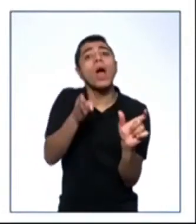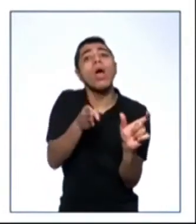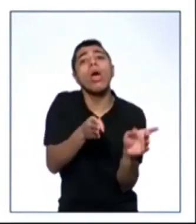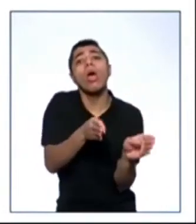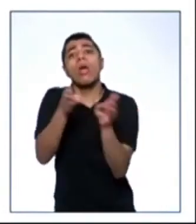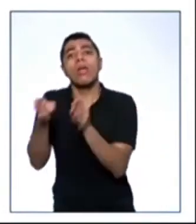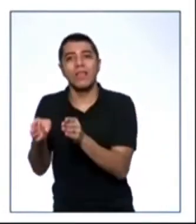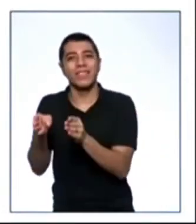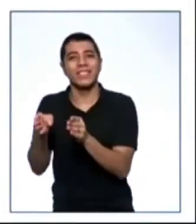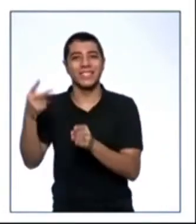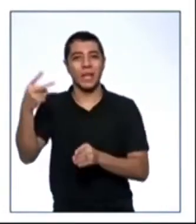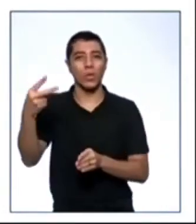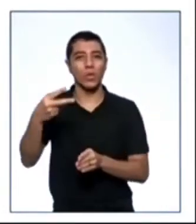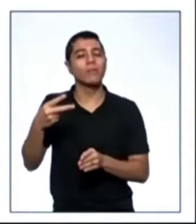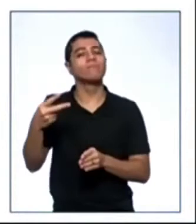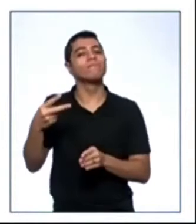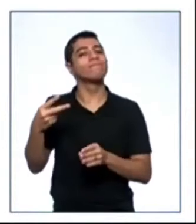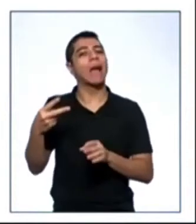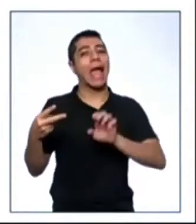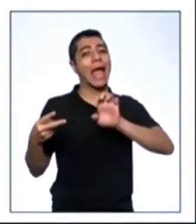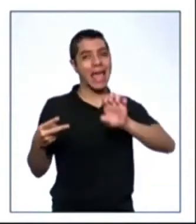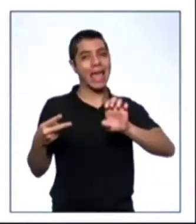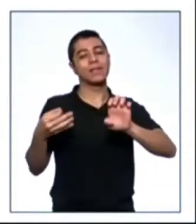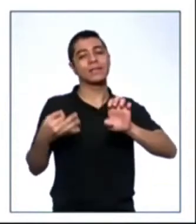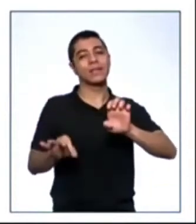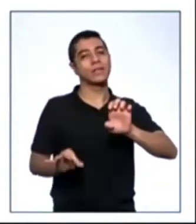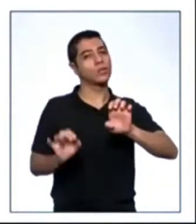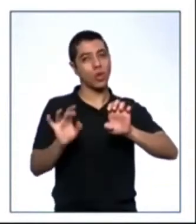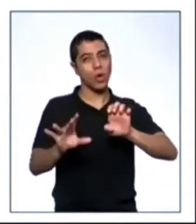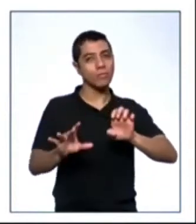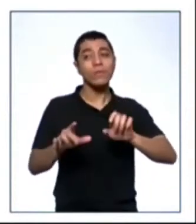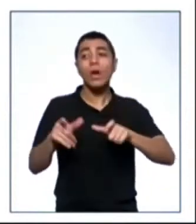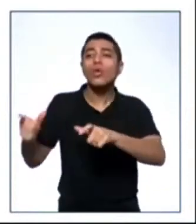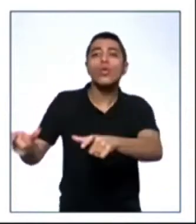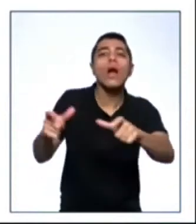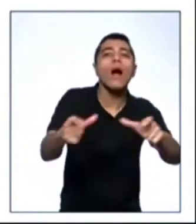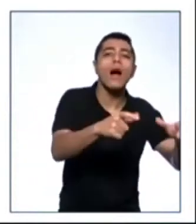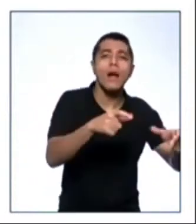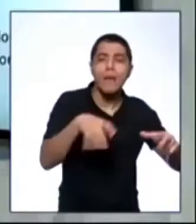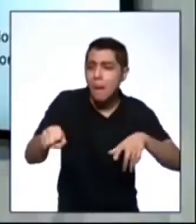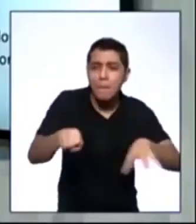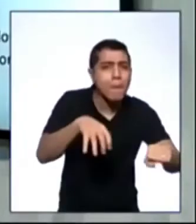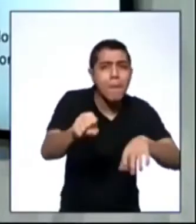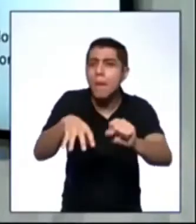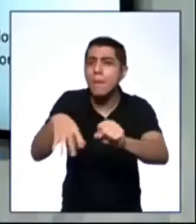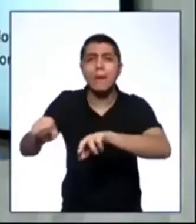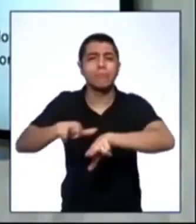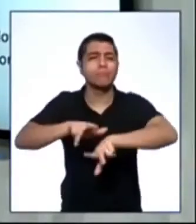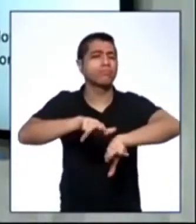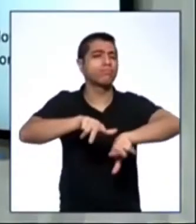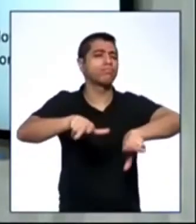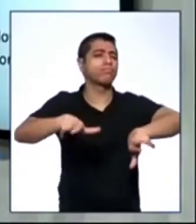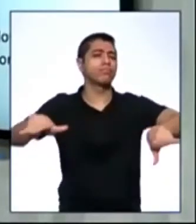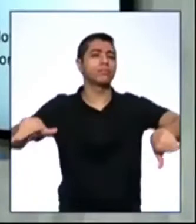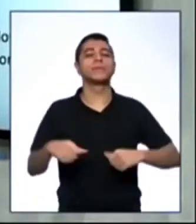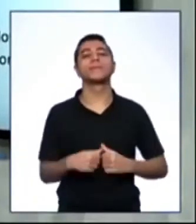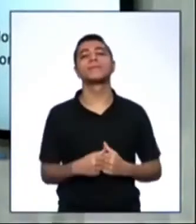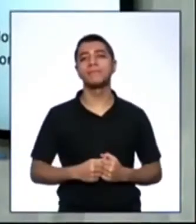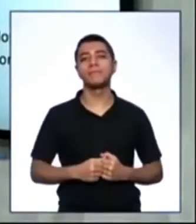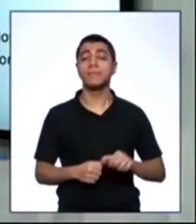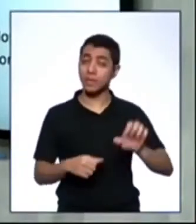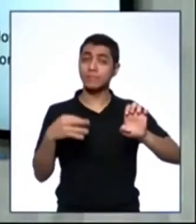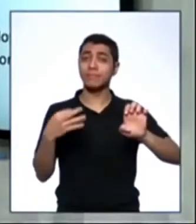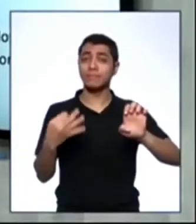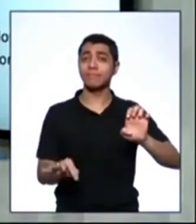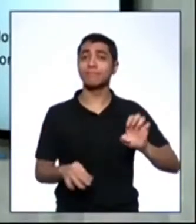está correta. Diversidade dos territórios conquistados. Beleza? Então, voltando aqui, eu te falo que Roma é um lugar amplo. É um